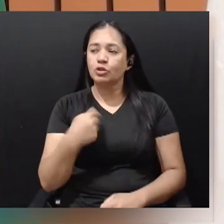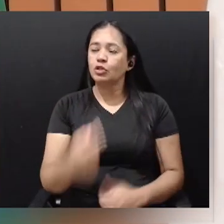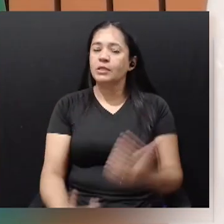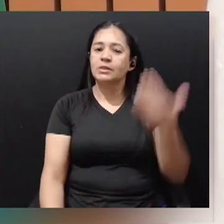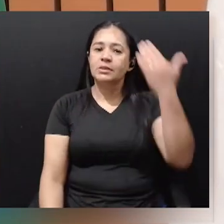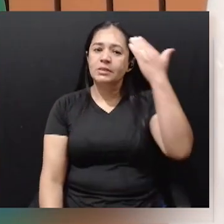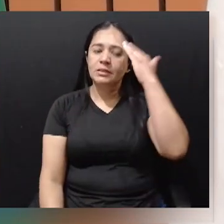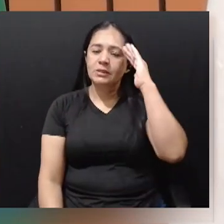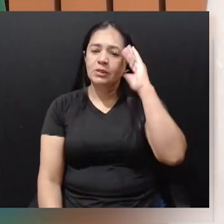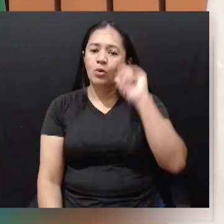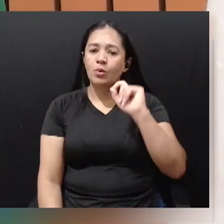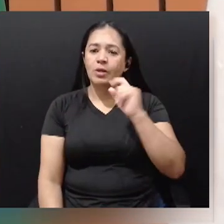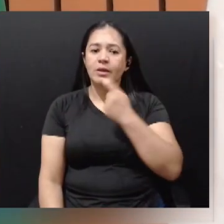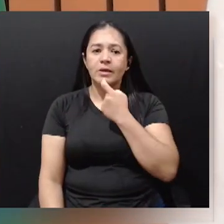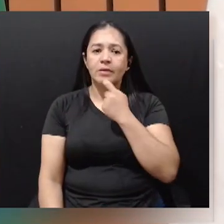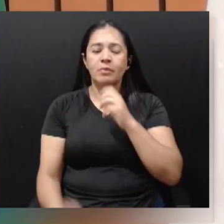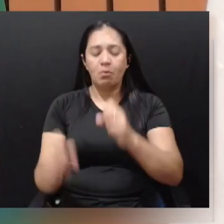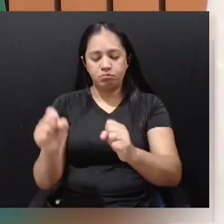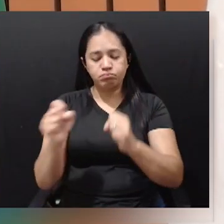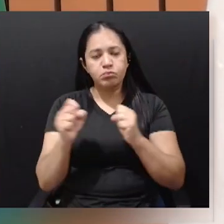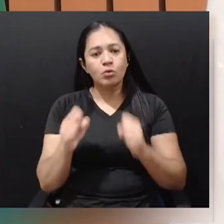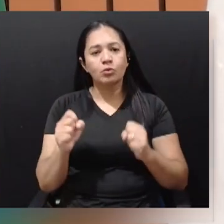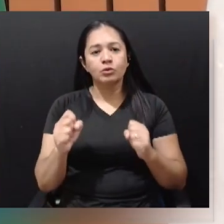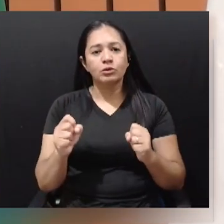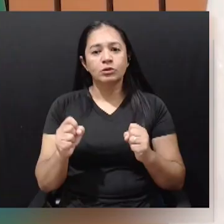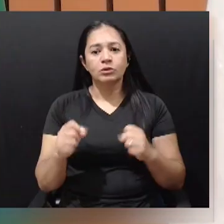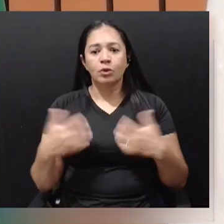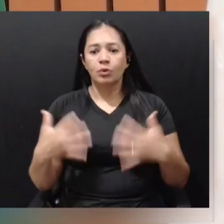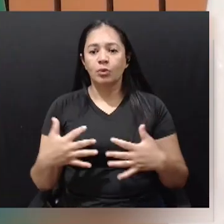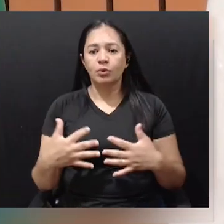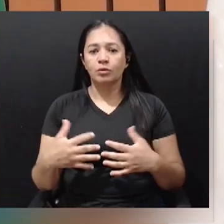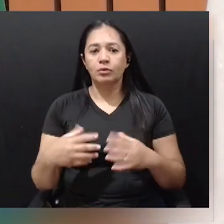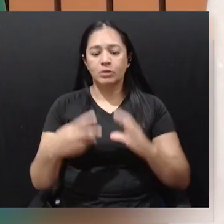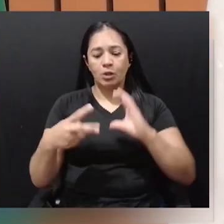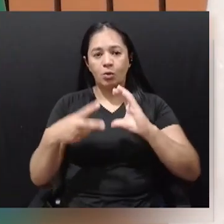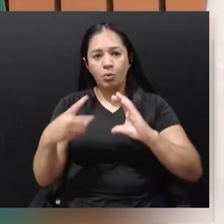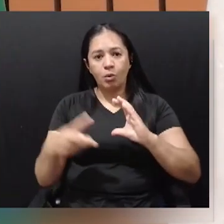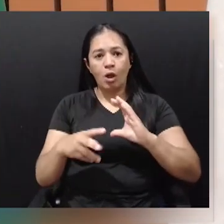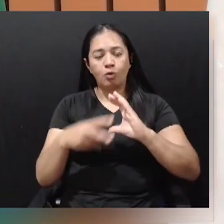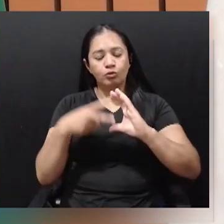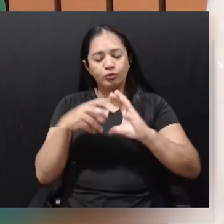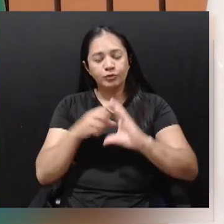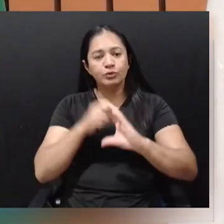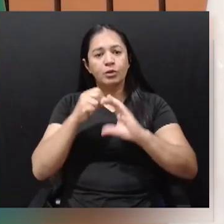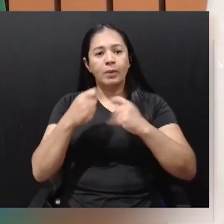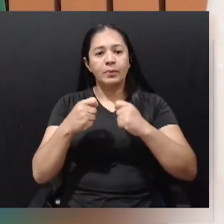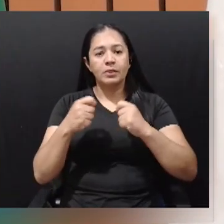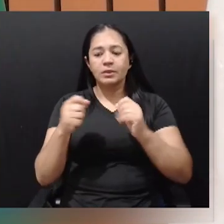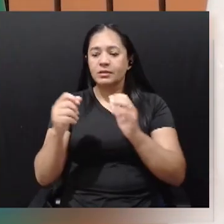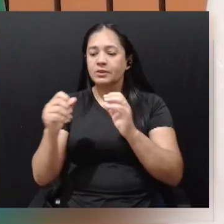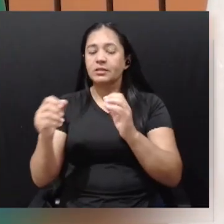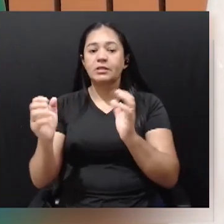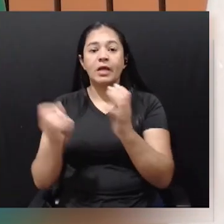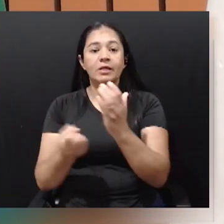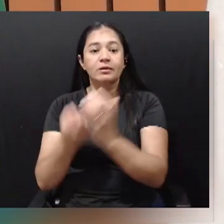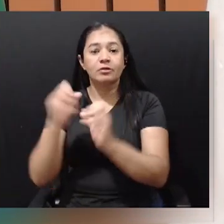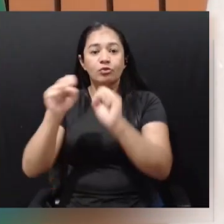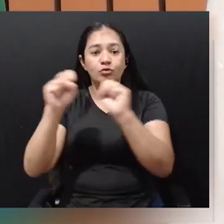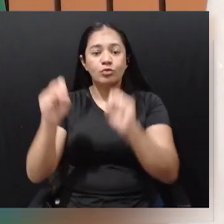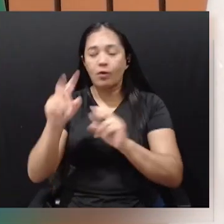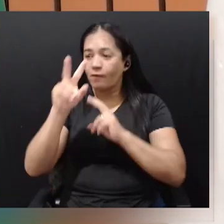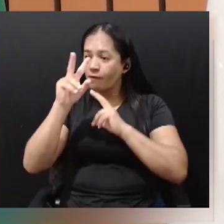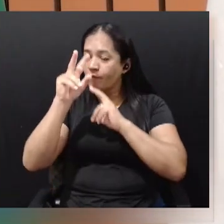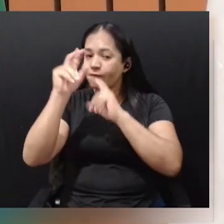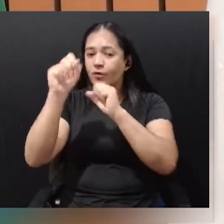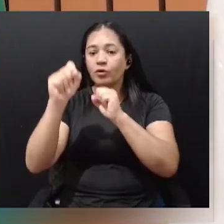uma potencialidade enorme em audiovisual. É preciso criar um ecossistema para fortalecer o que já vem